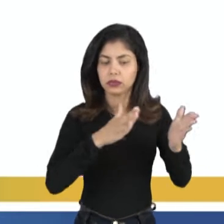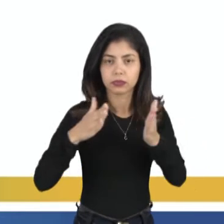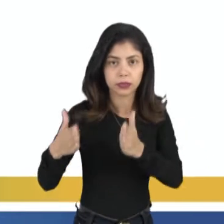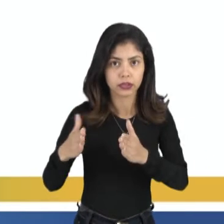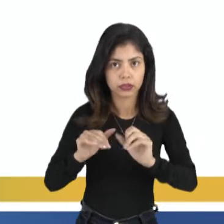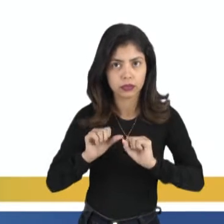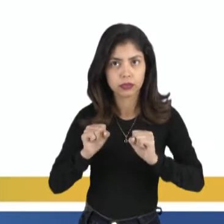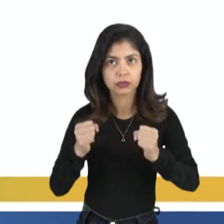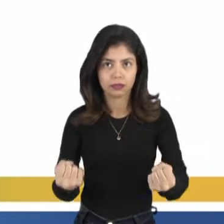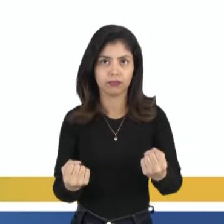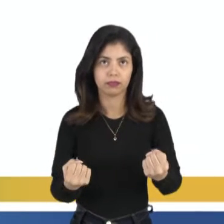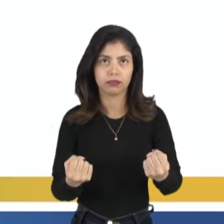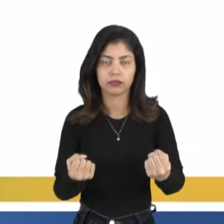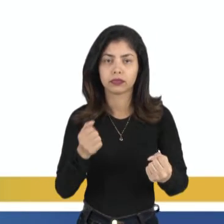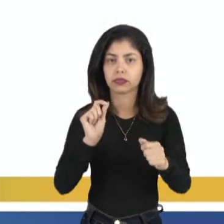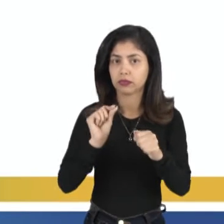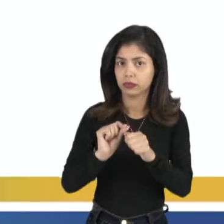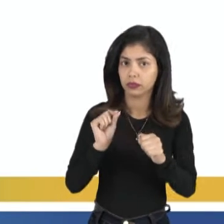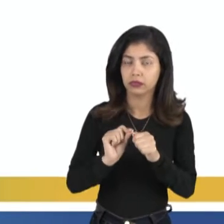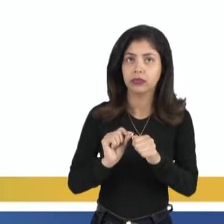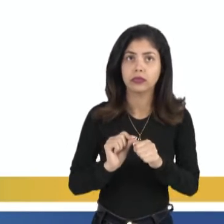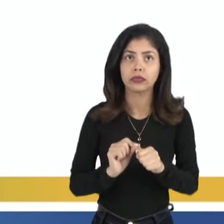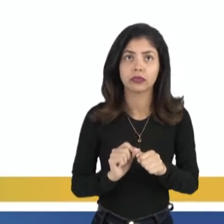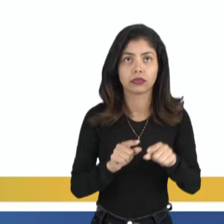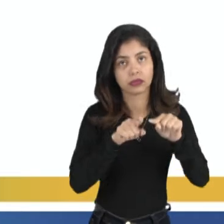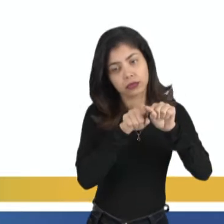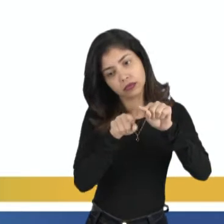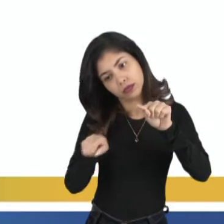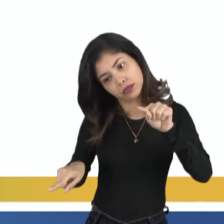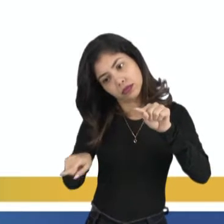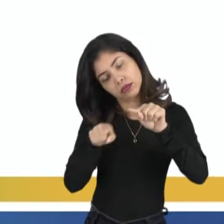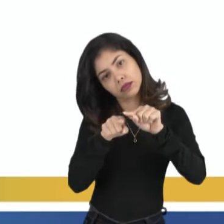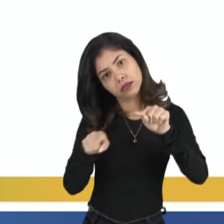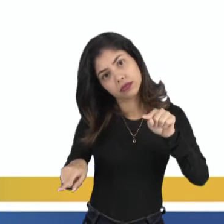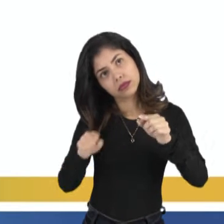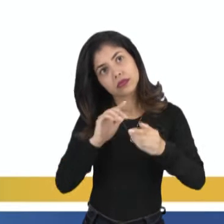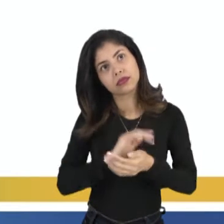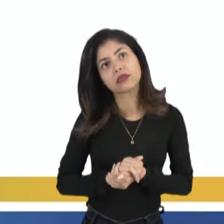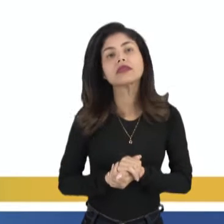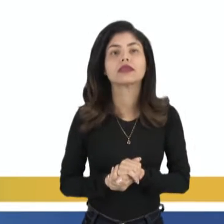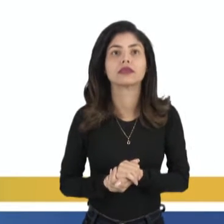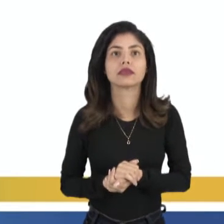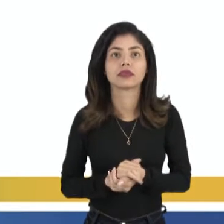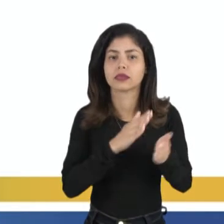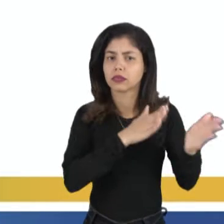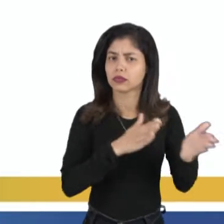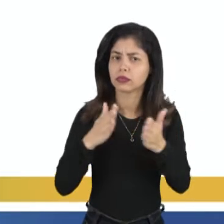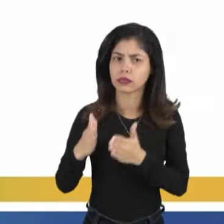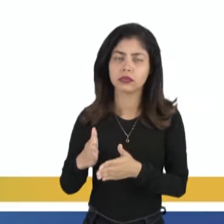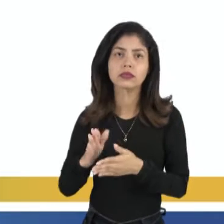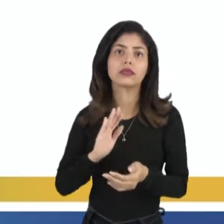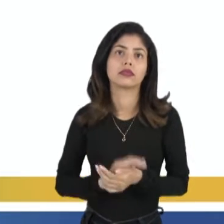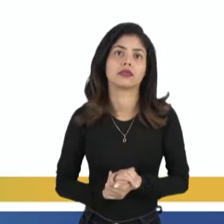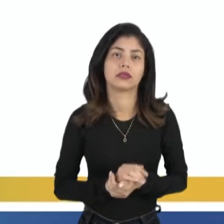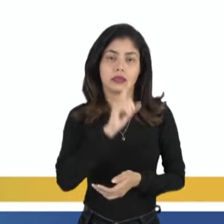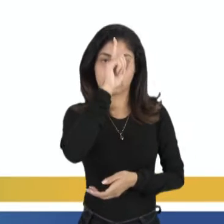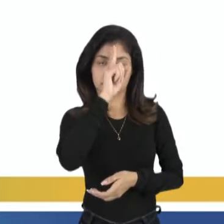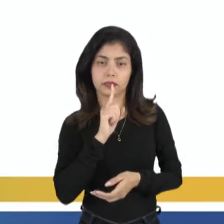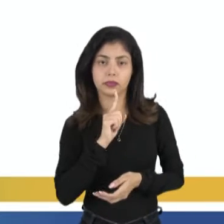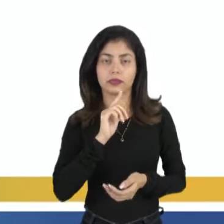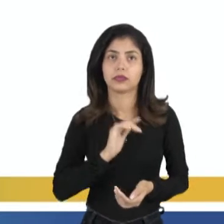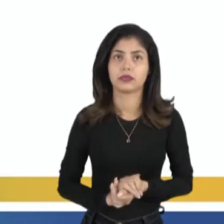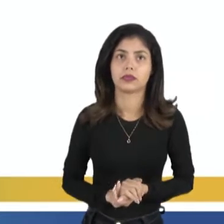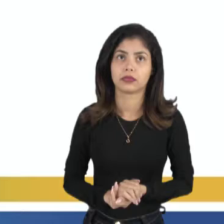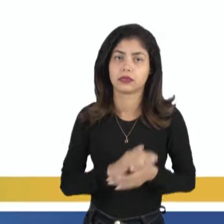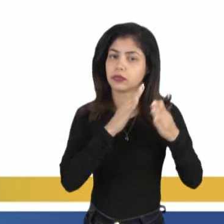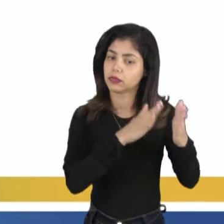do peso faz esse bloquinho escorregar aí na rampa. Uma parte do peso. Então, essa setinha amarela